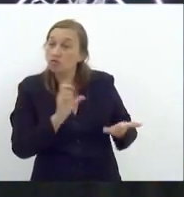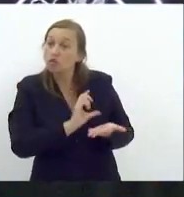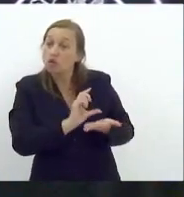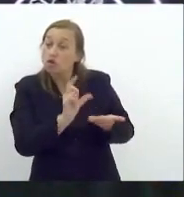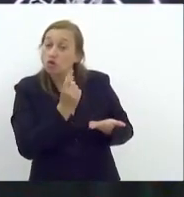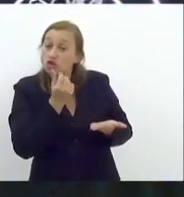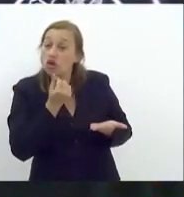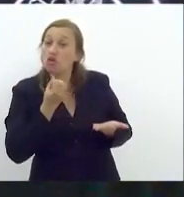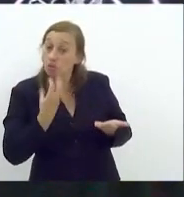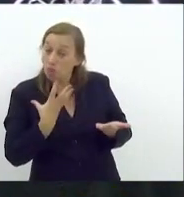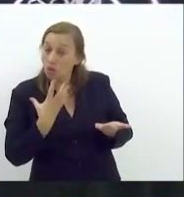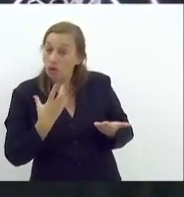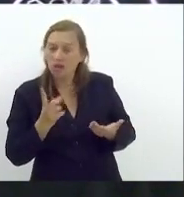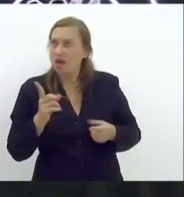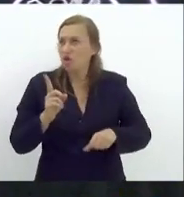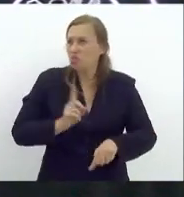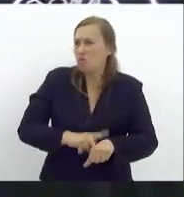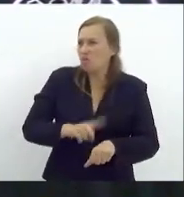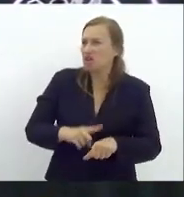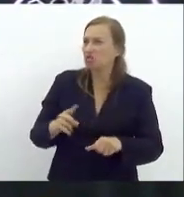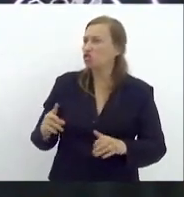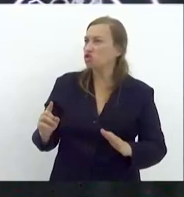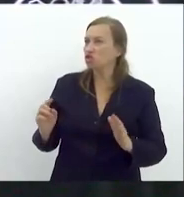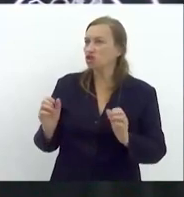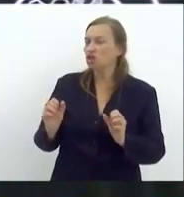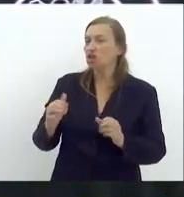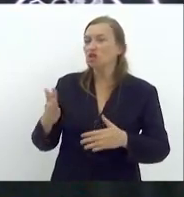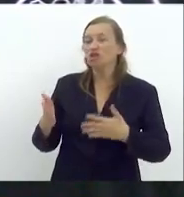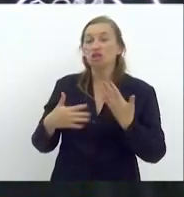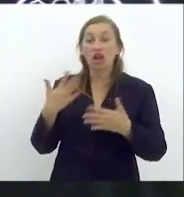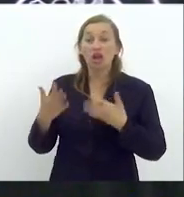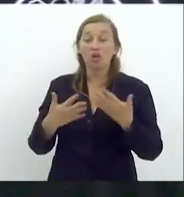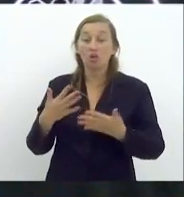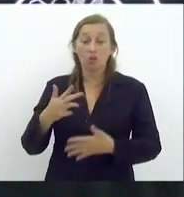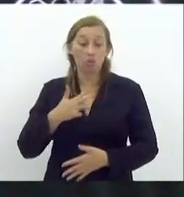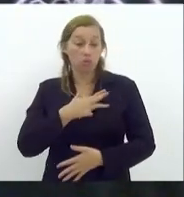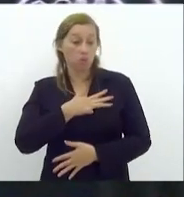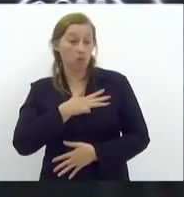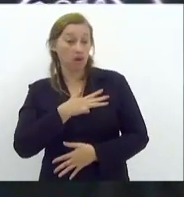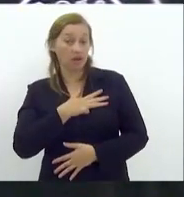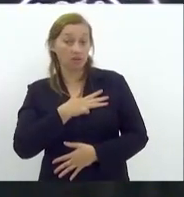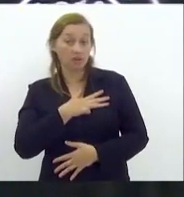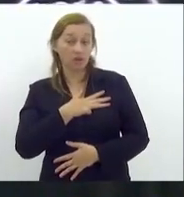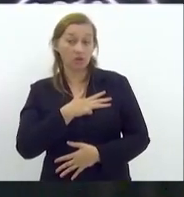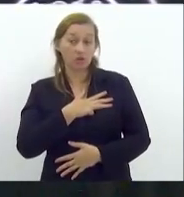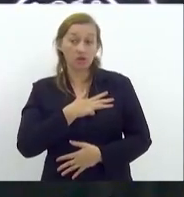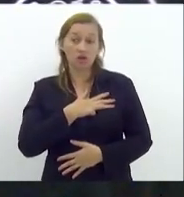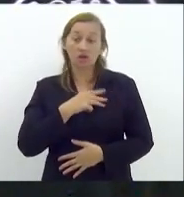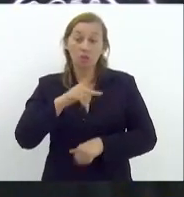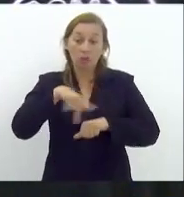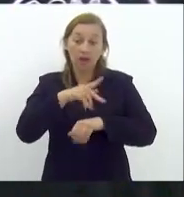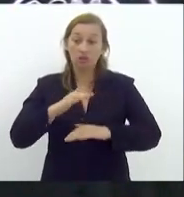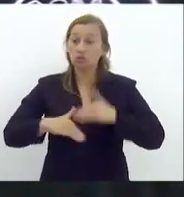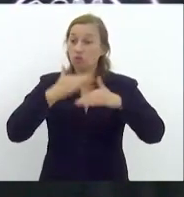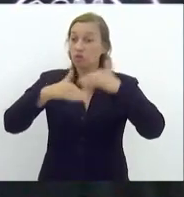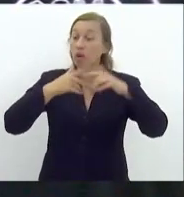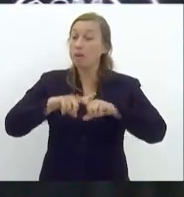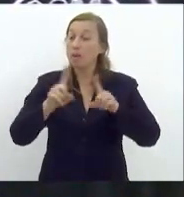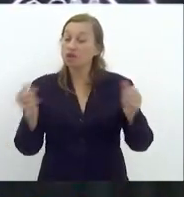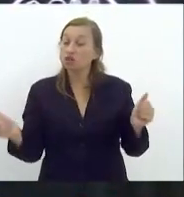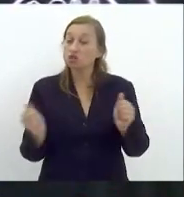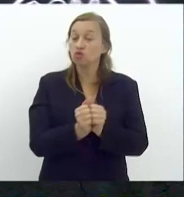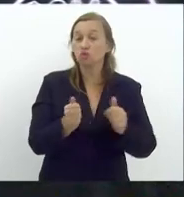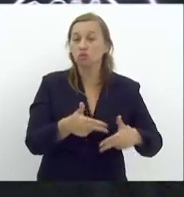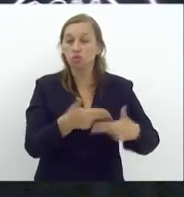não pode acontecer porque nós estamos no momento de luta de glória para o nosso presidente Lula que tá fazendo esse país de crescer nós vamos fazer esse país crescer com o nosso movimento